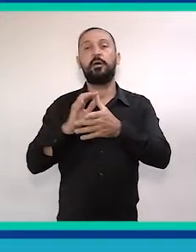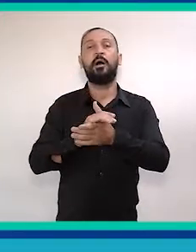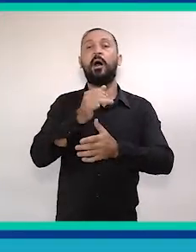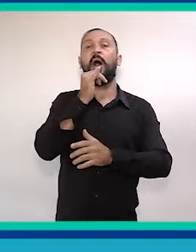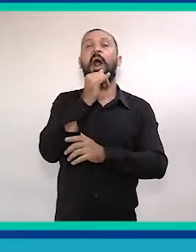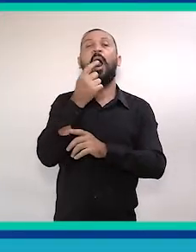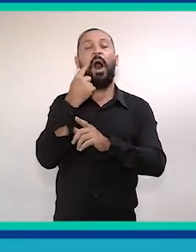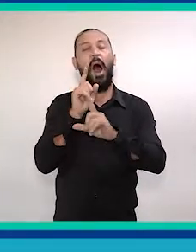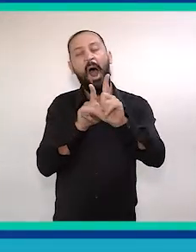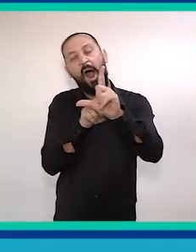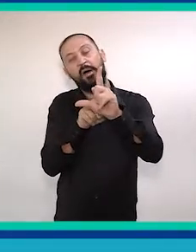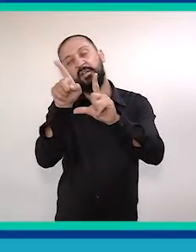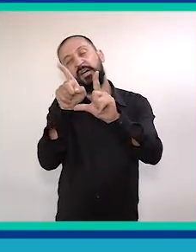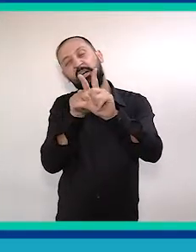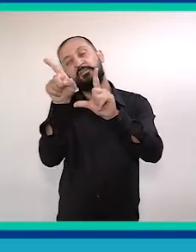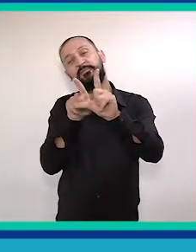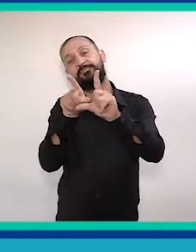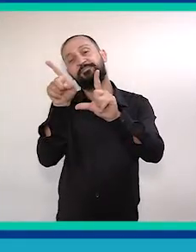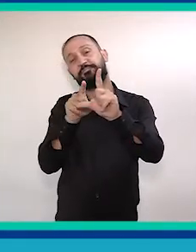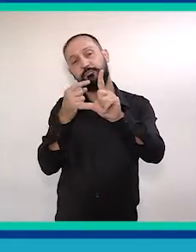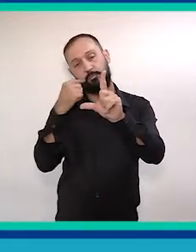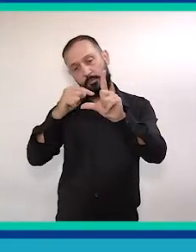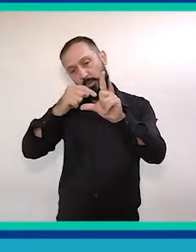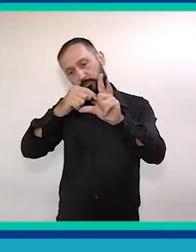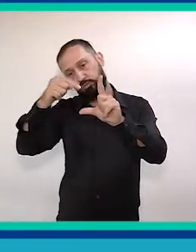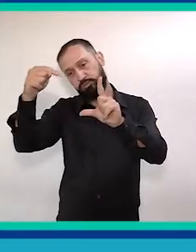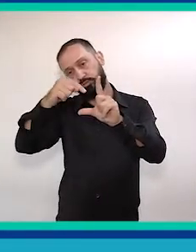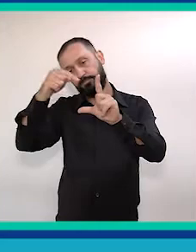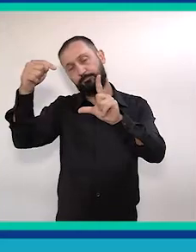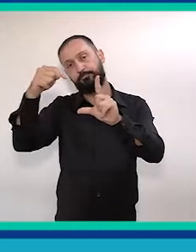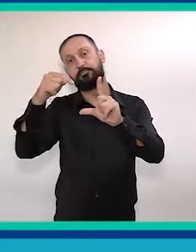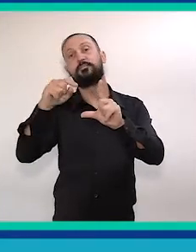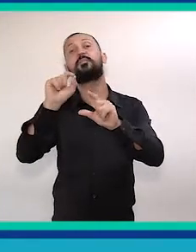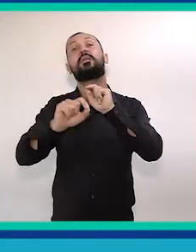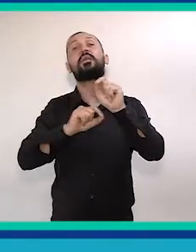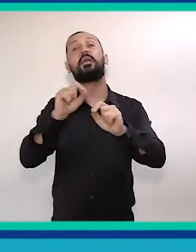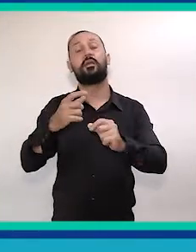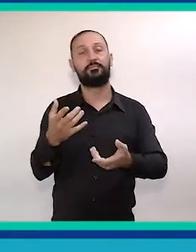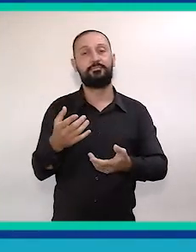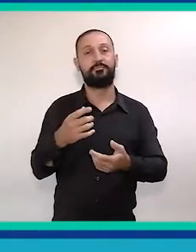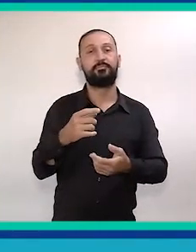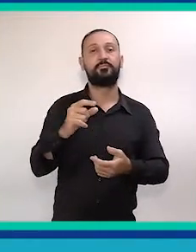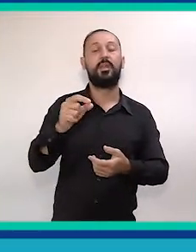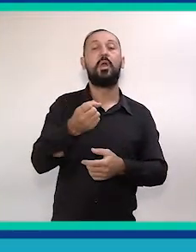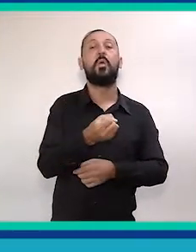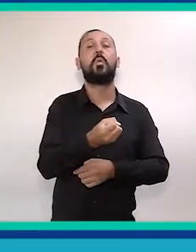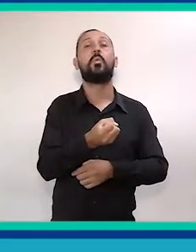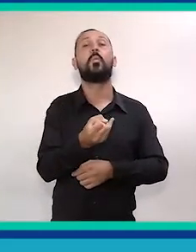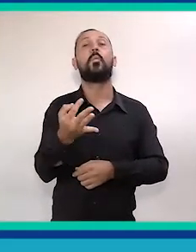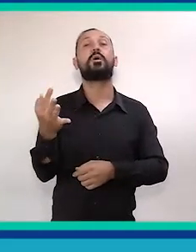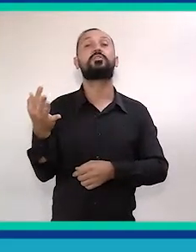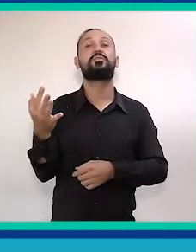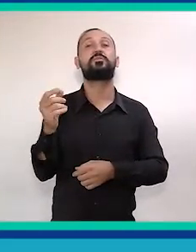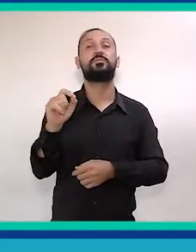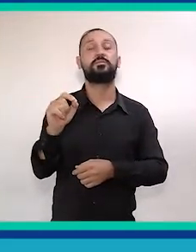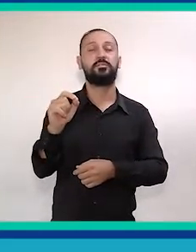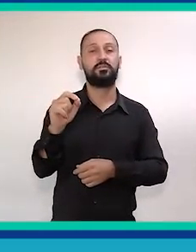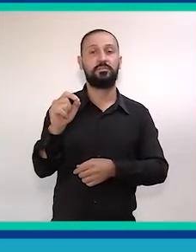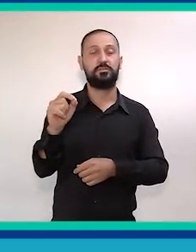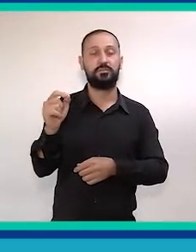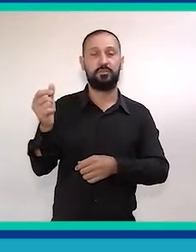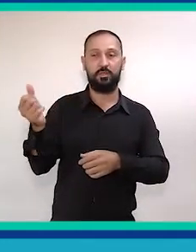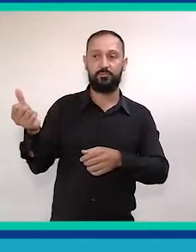horizontal, que está subindo na diagonal. Essa linha que está subindo na diagonal nada mais é do que a